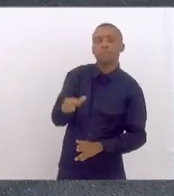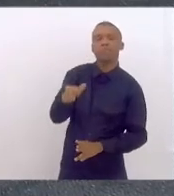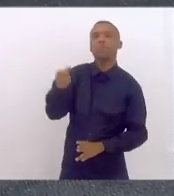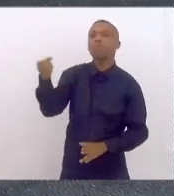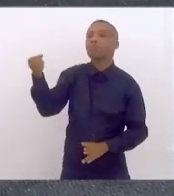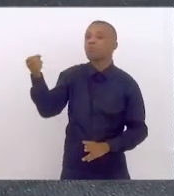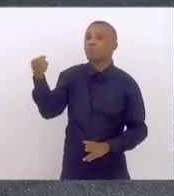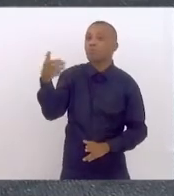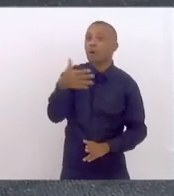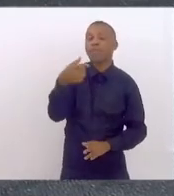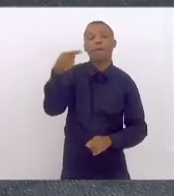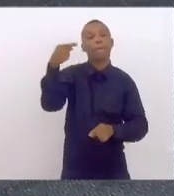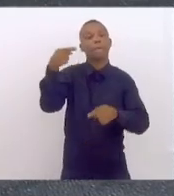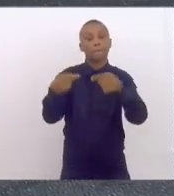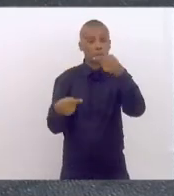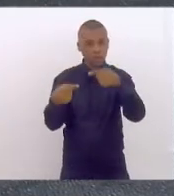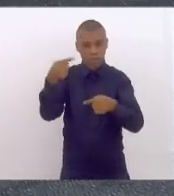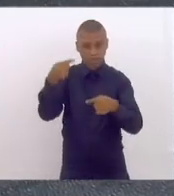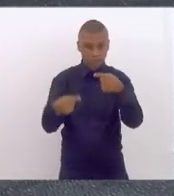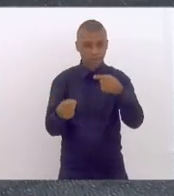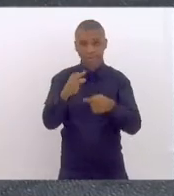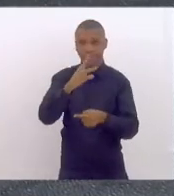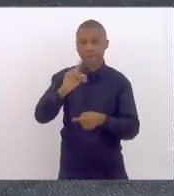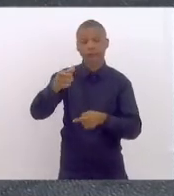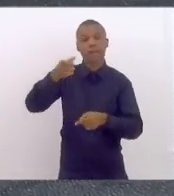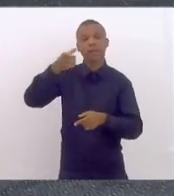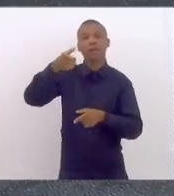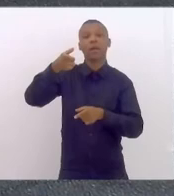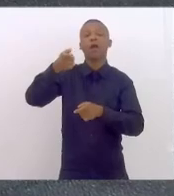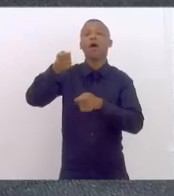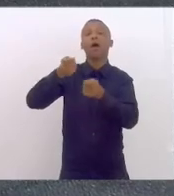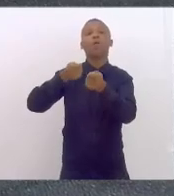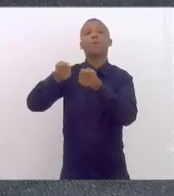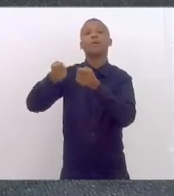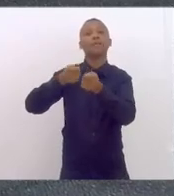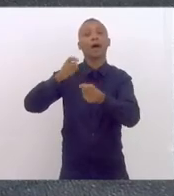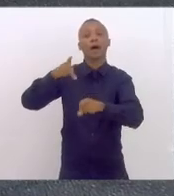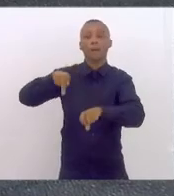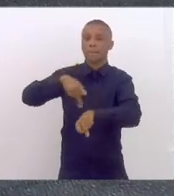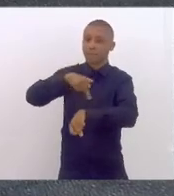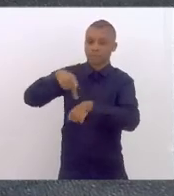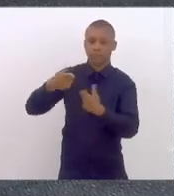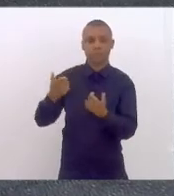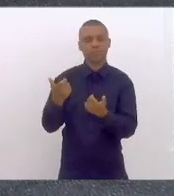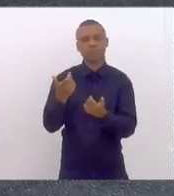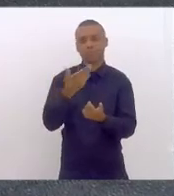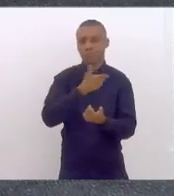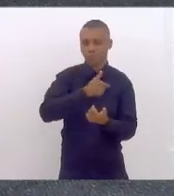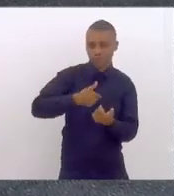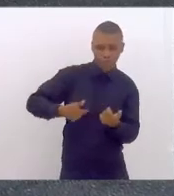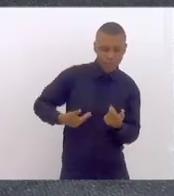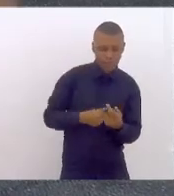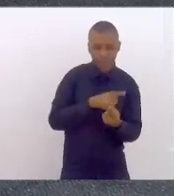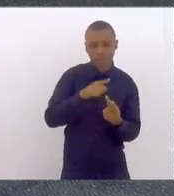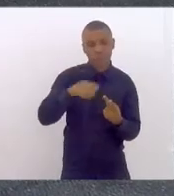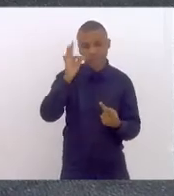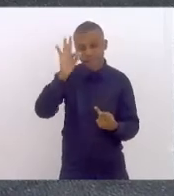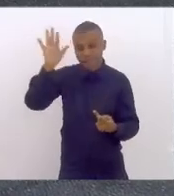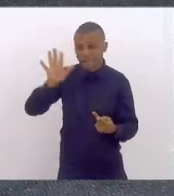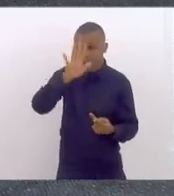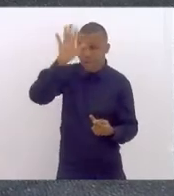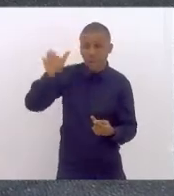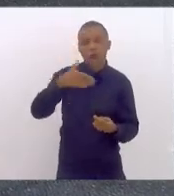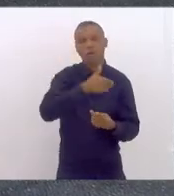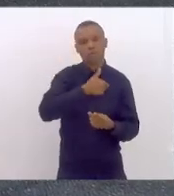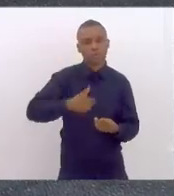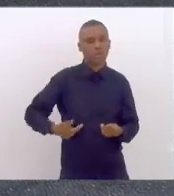a nova política que irá comandar o país nível executivo legislativo nível federal estadual